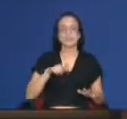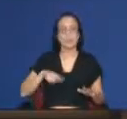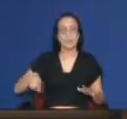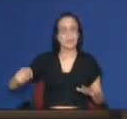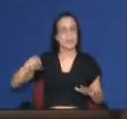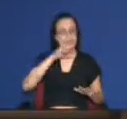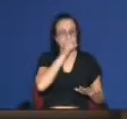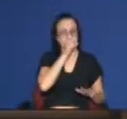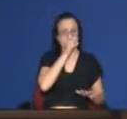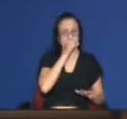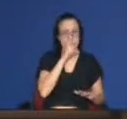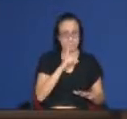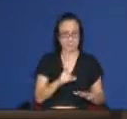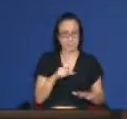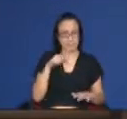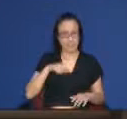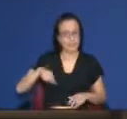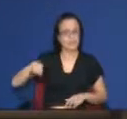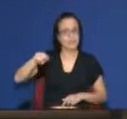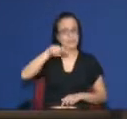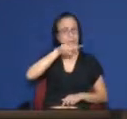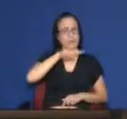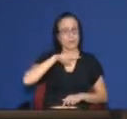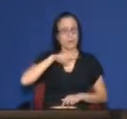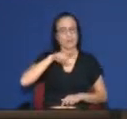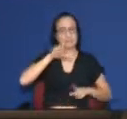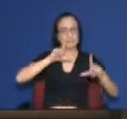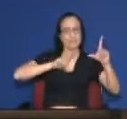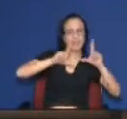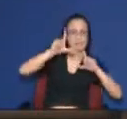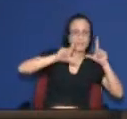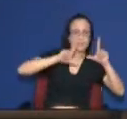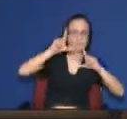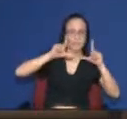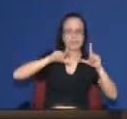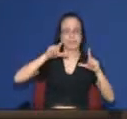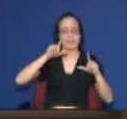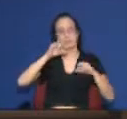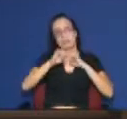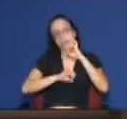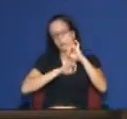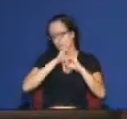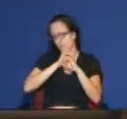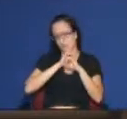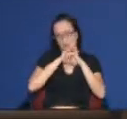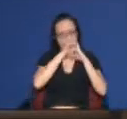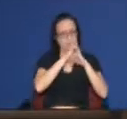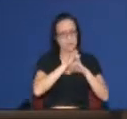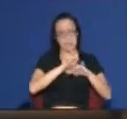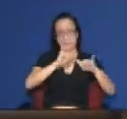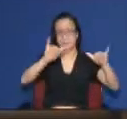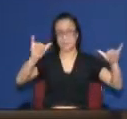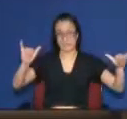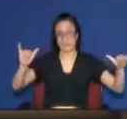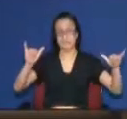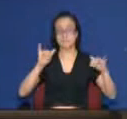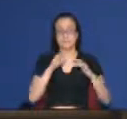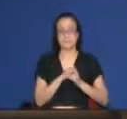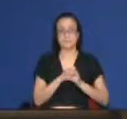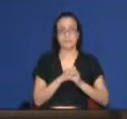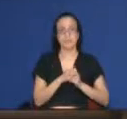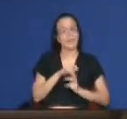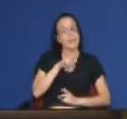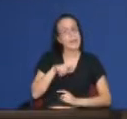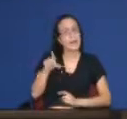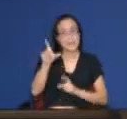Limeira uma campanha na mídia, na mídia de Limeira, incentivando as pessoas que tenham um uso